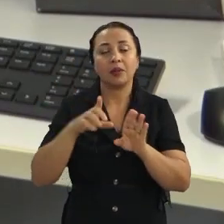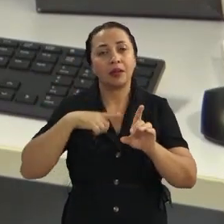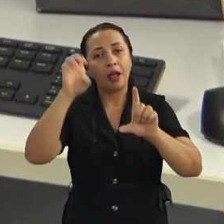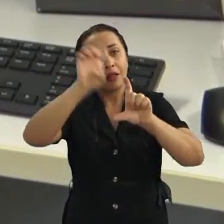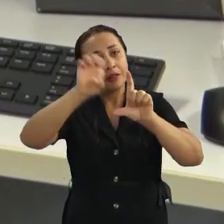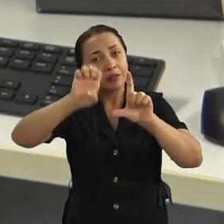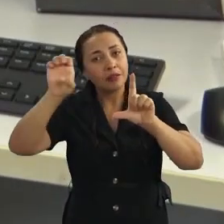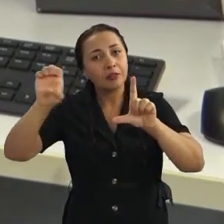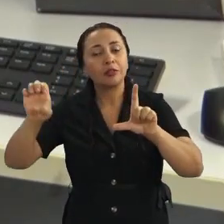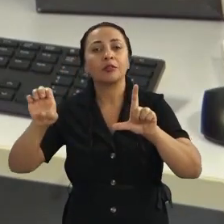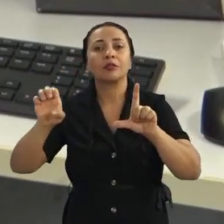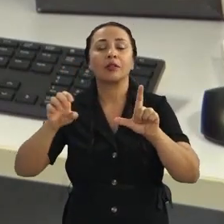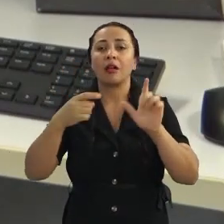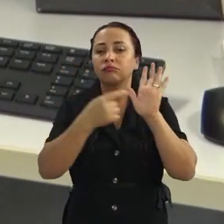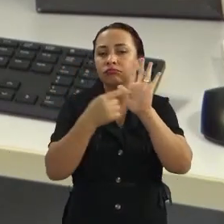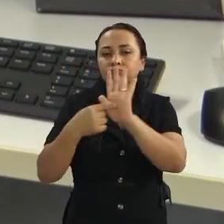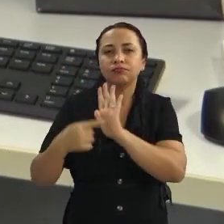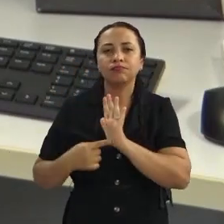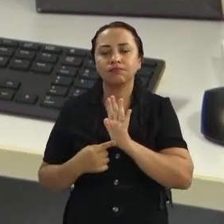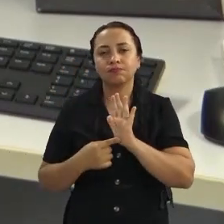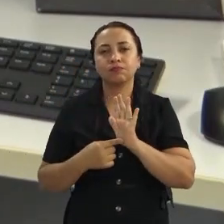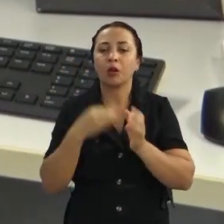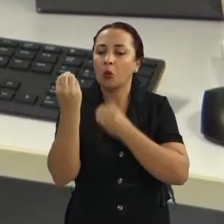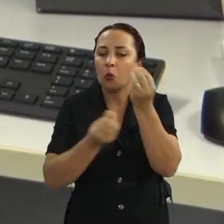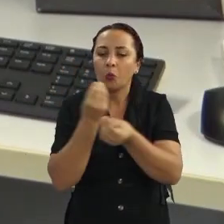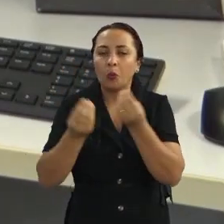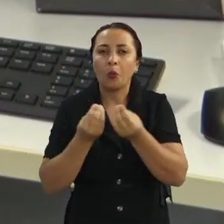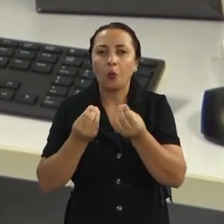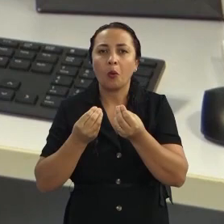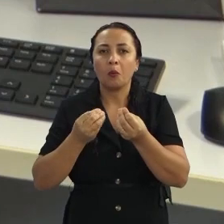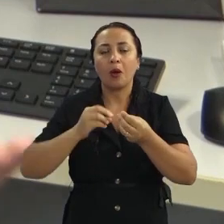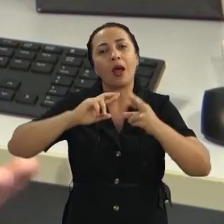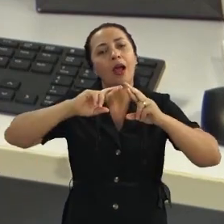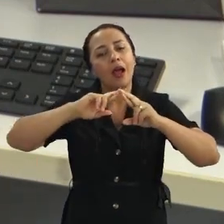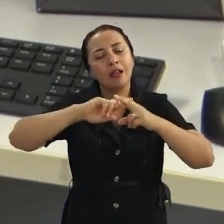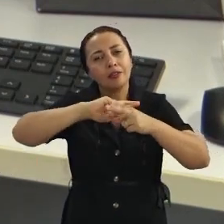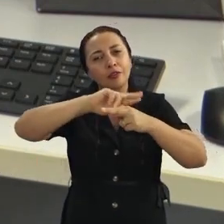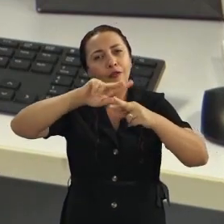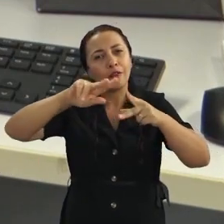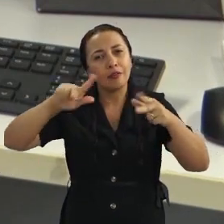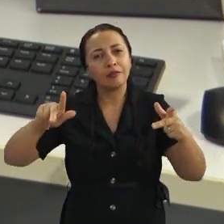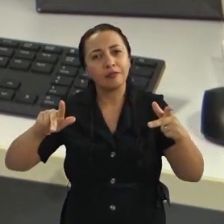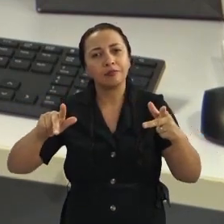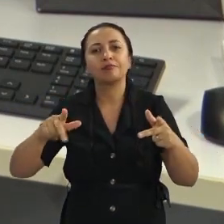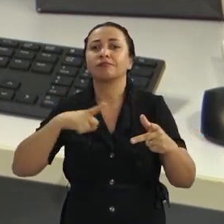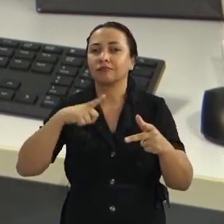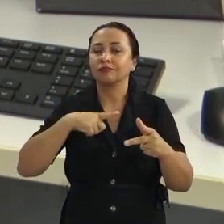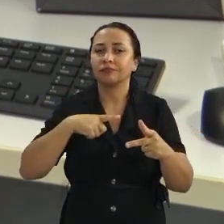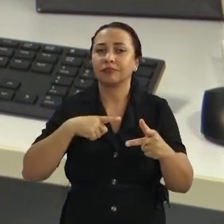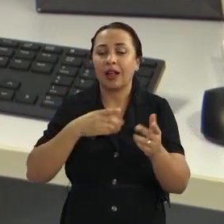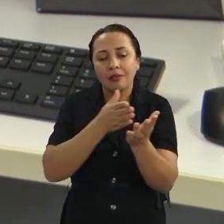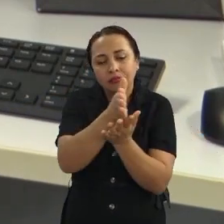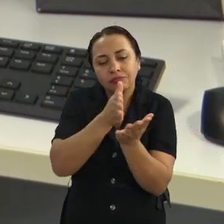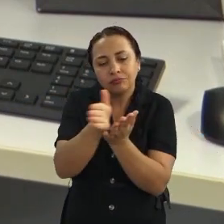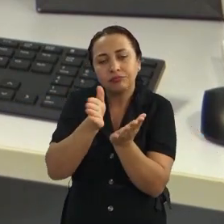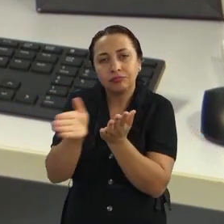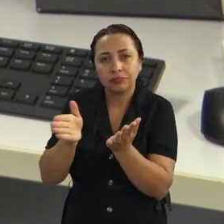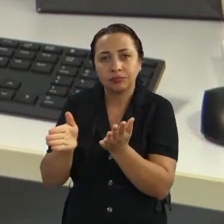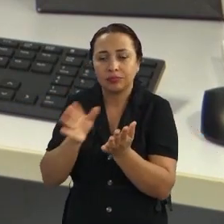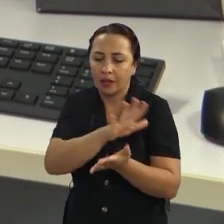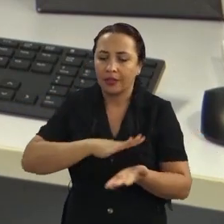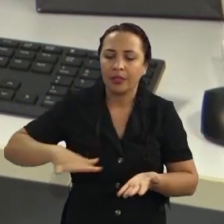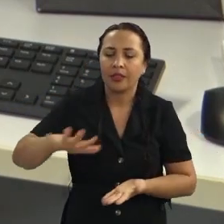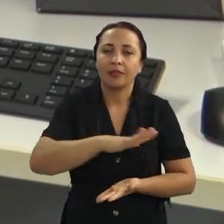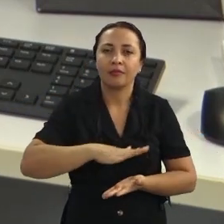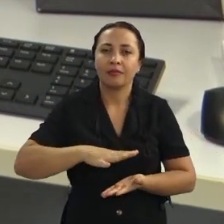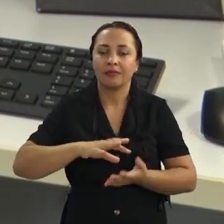extrair algumas estatísticas extrair alguns indicadores de como a diversidade de espécie está associada a essa distribuição